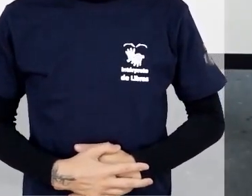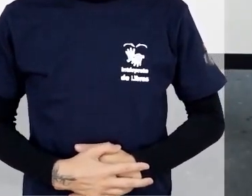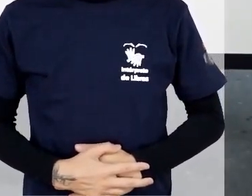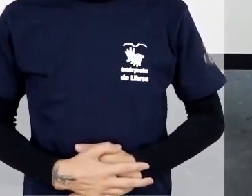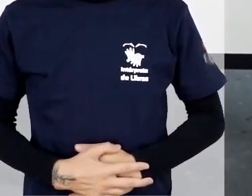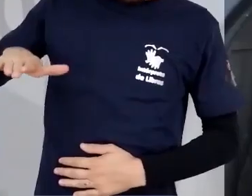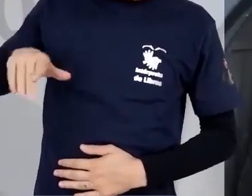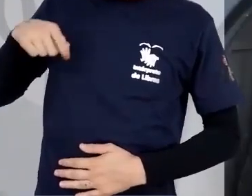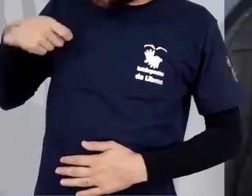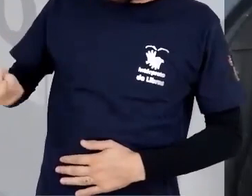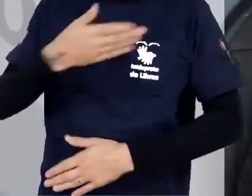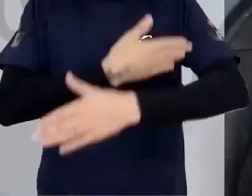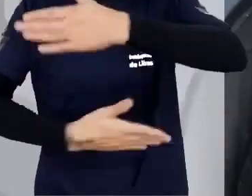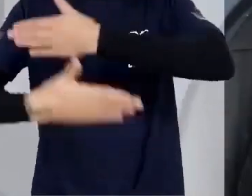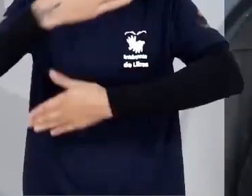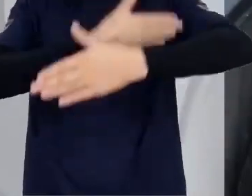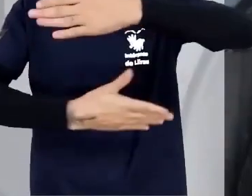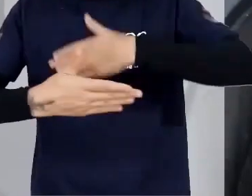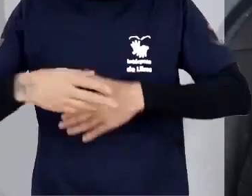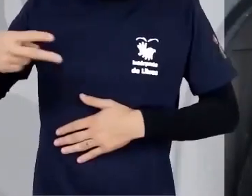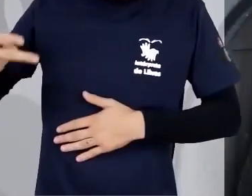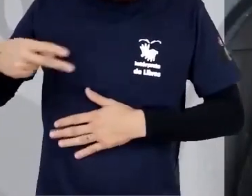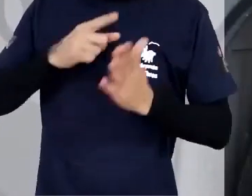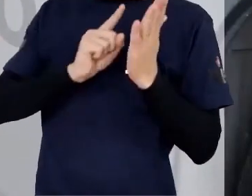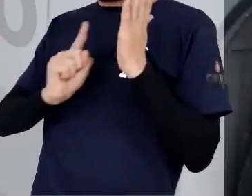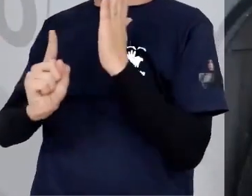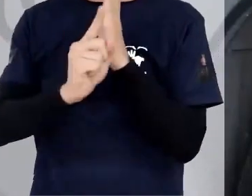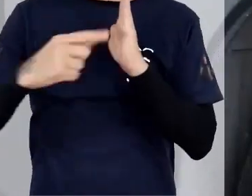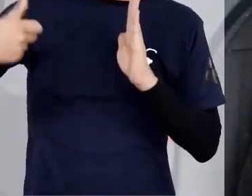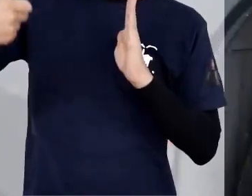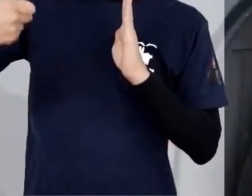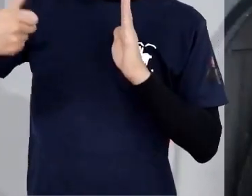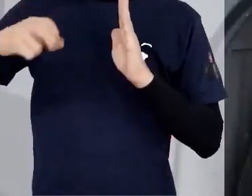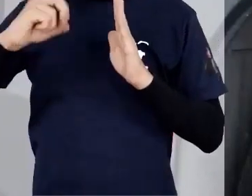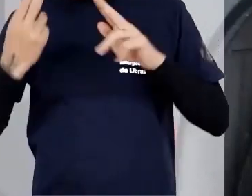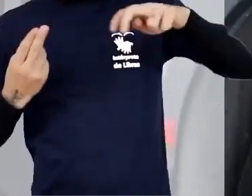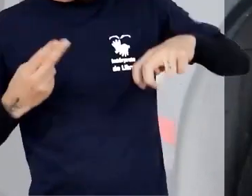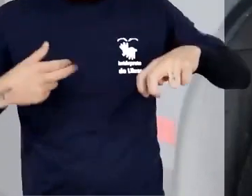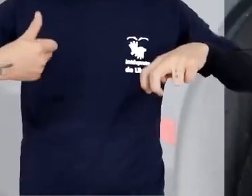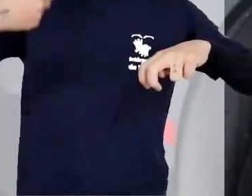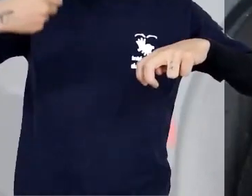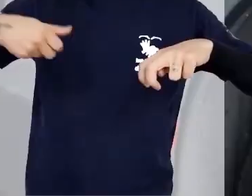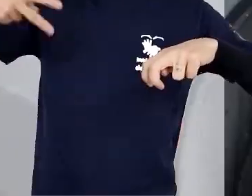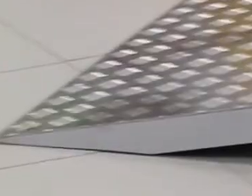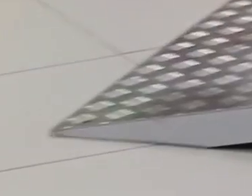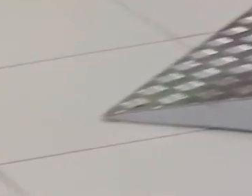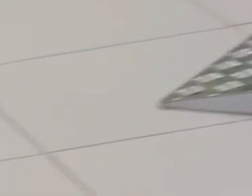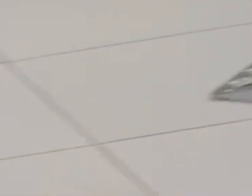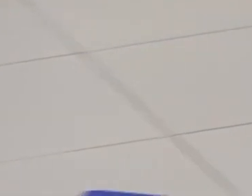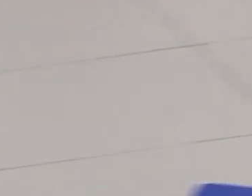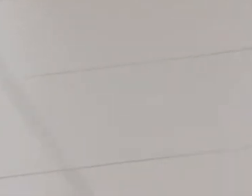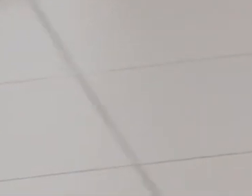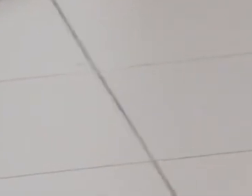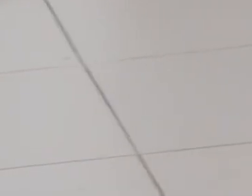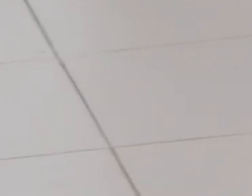portas, dirigir e outras atividades do cotidiano. Alguns indivíduos também podem apresentar problemas